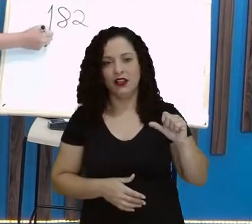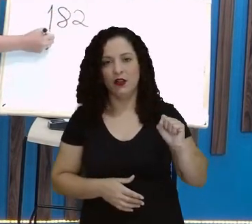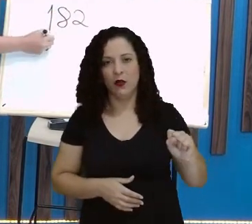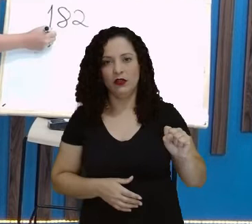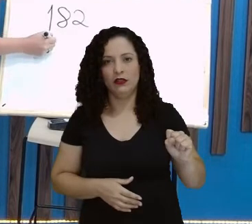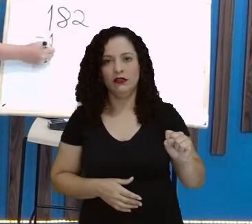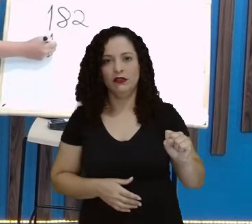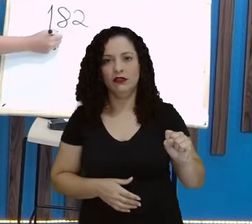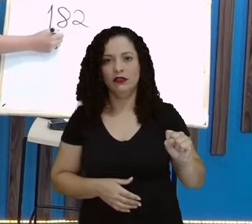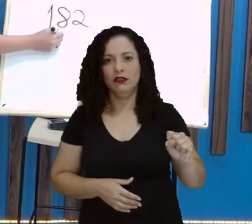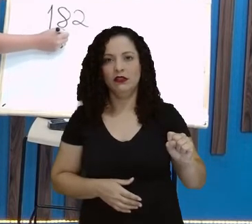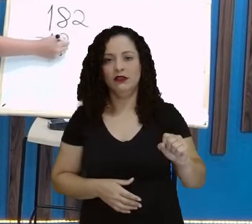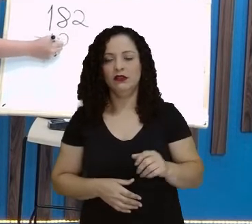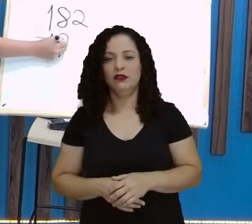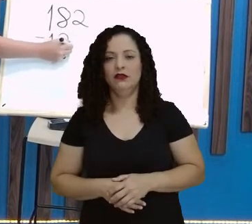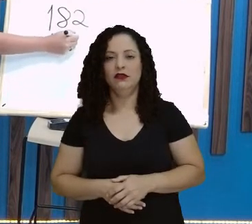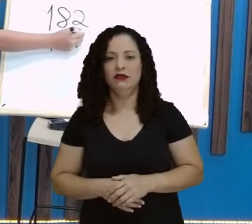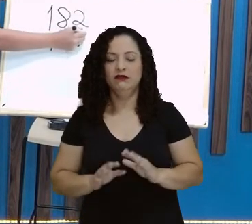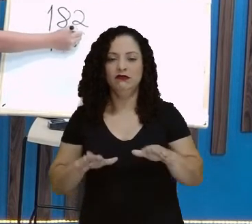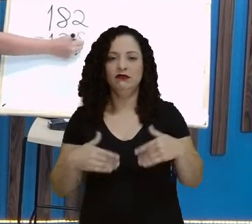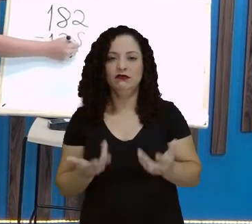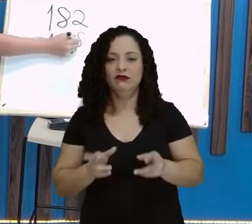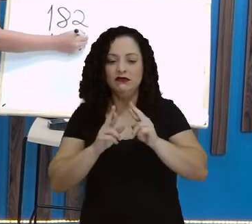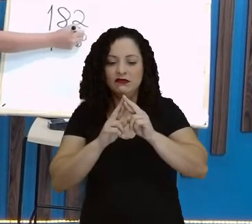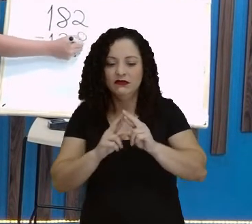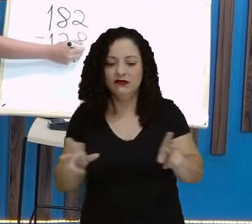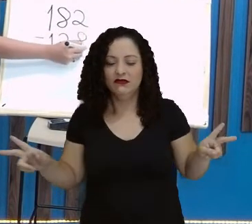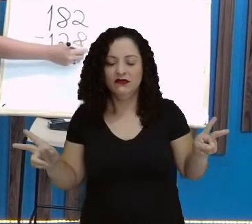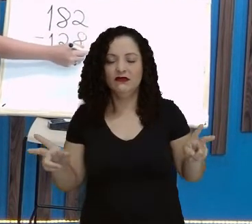128, porque eu quero saber a diferença, né?